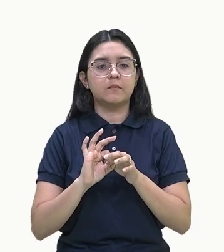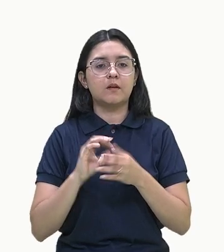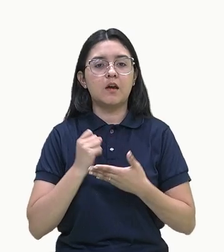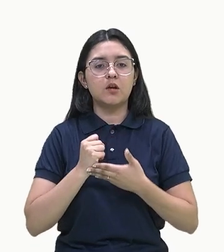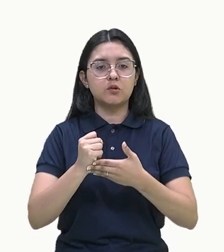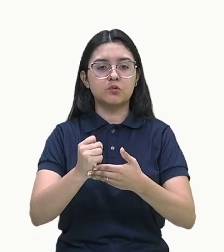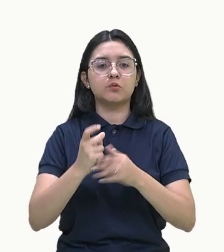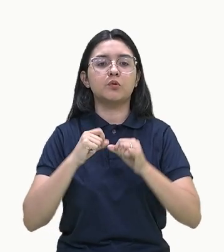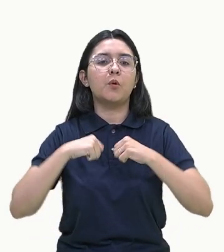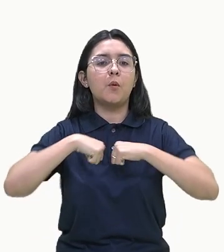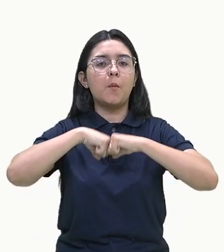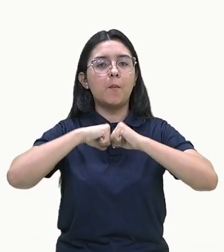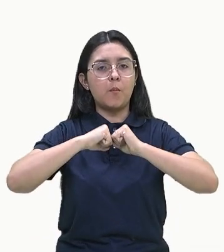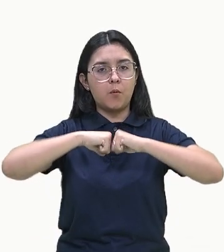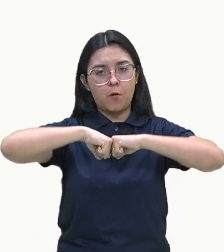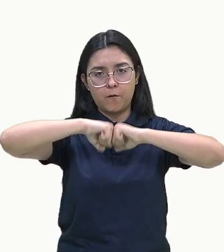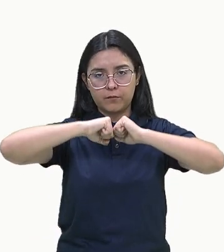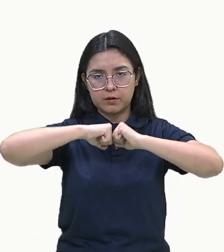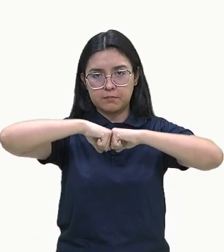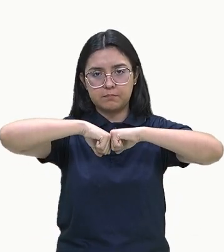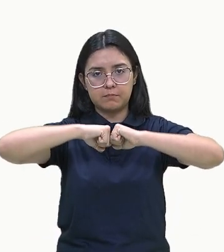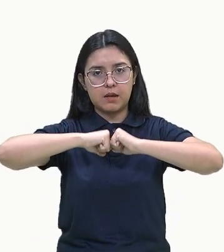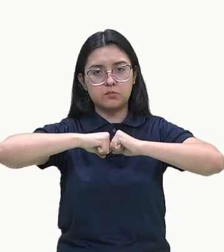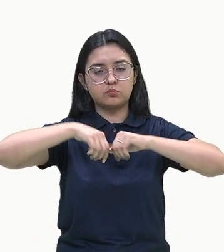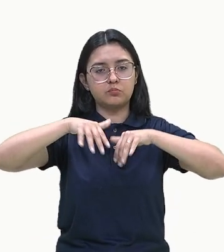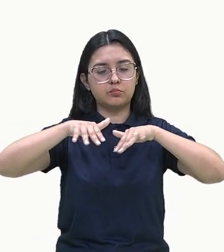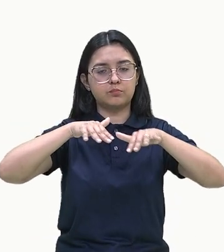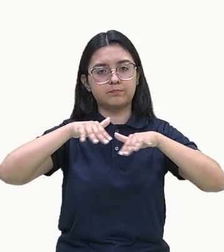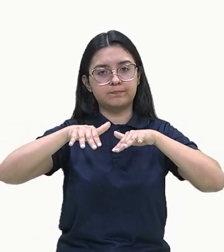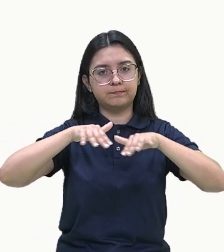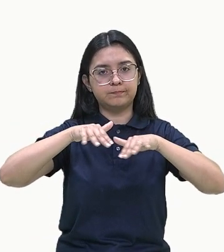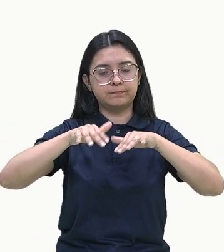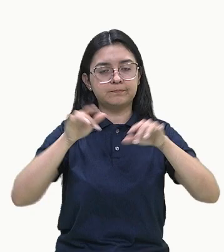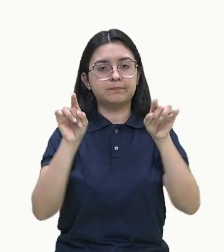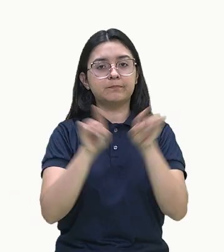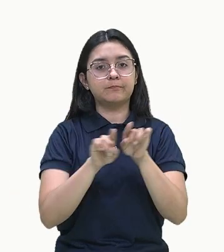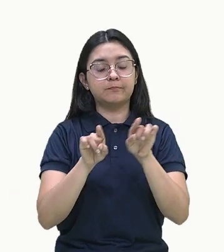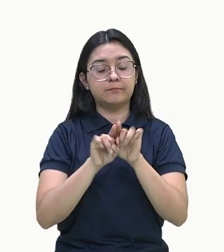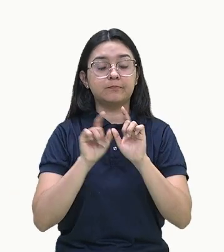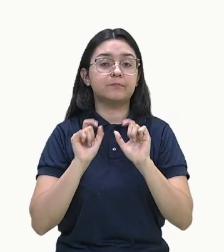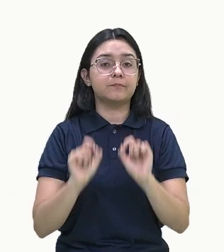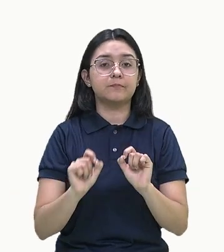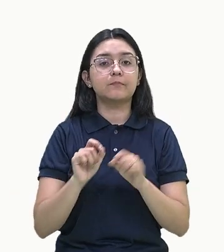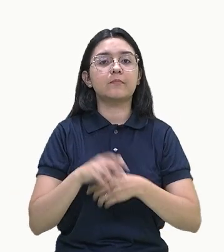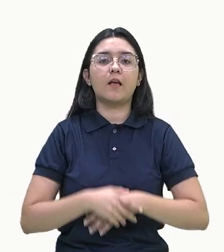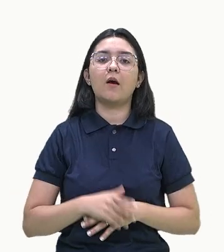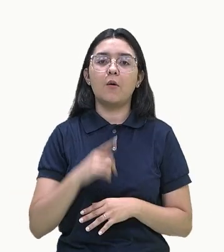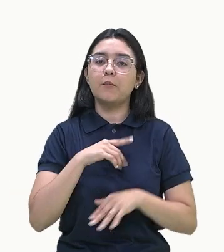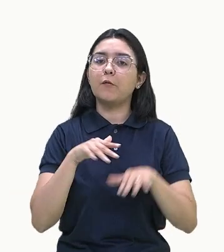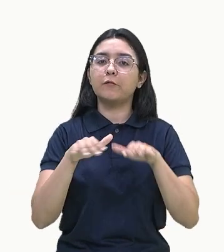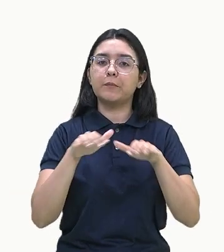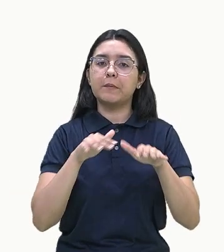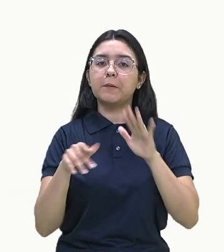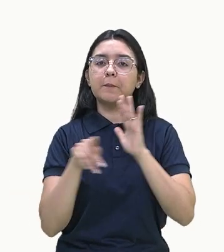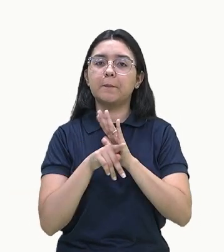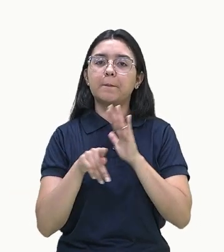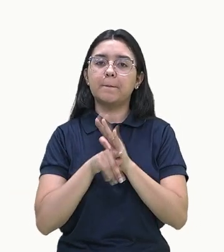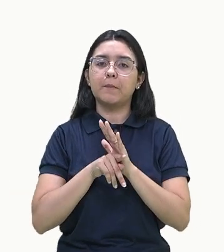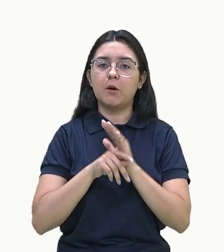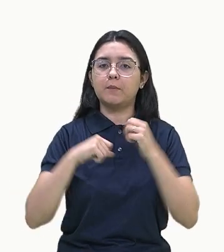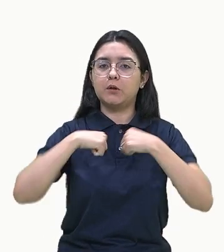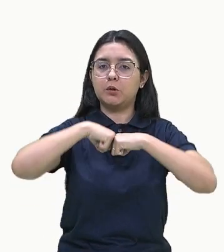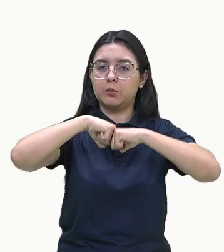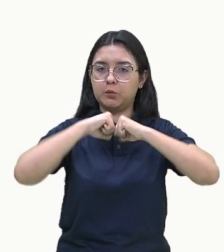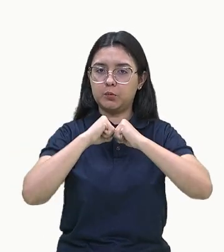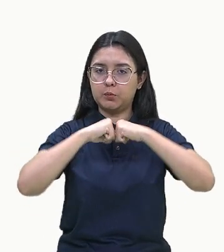estabilização dessas articulações e assim vão realizar os movimentos